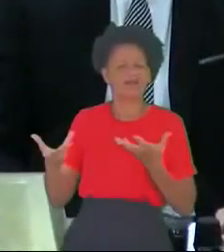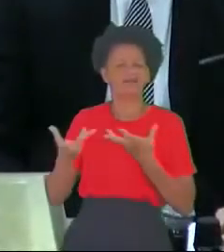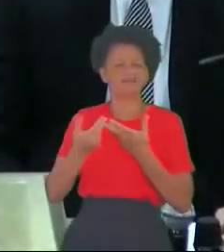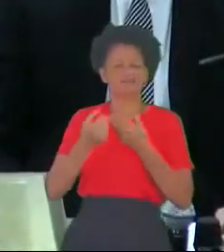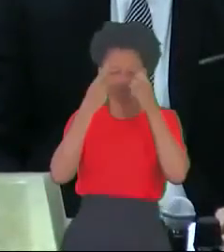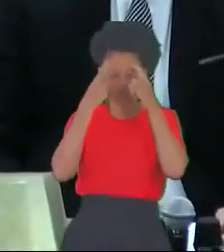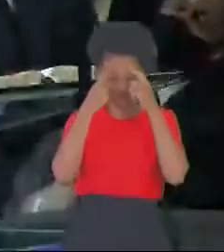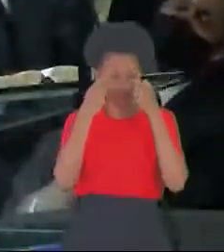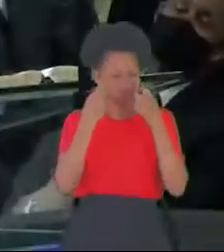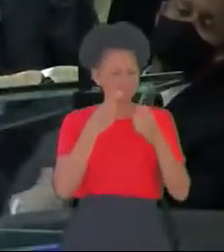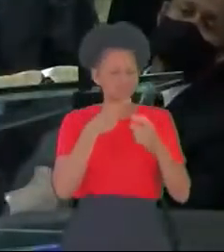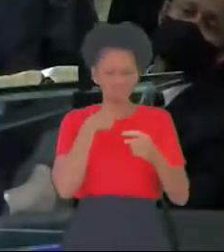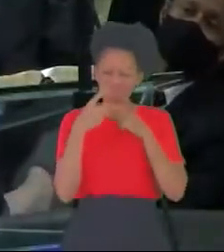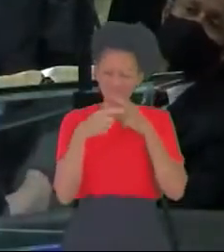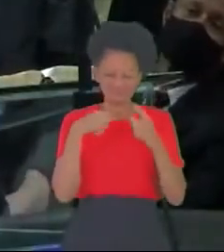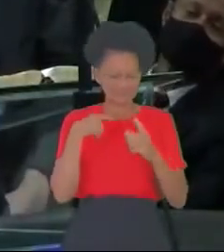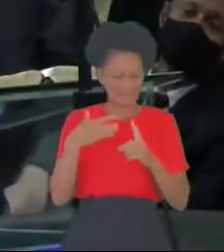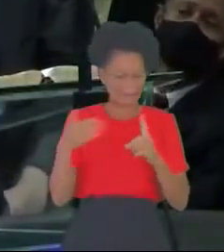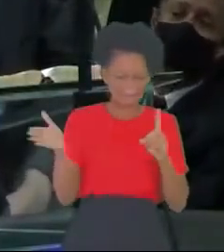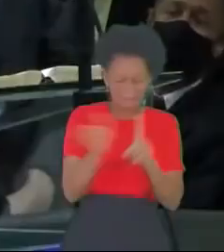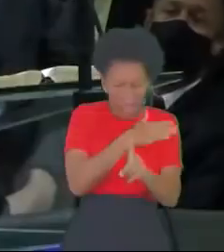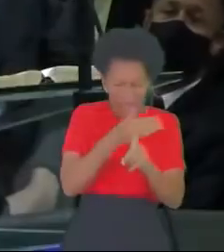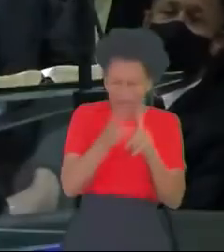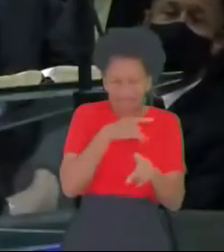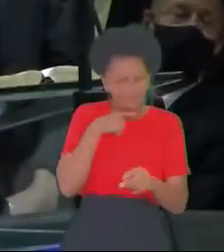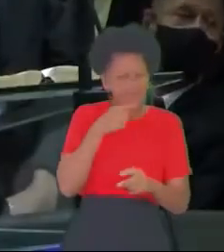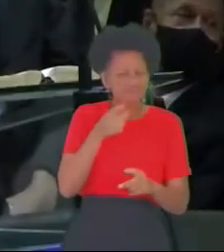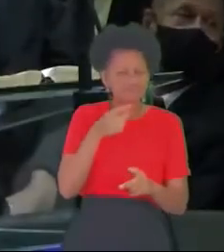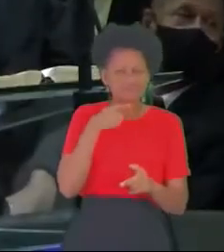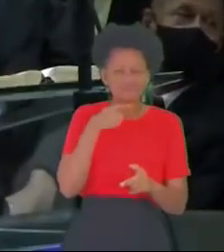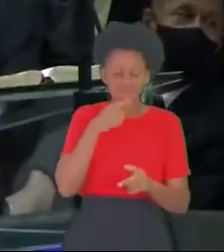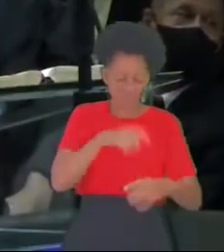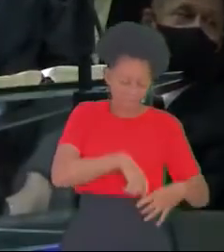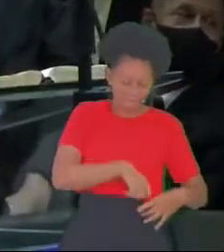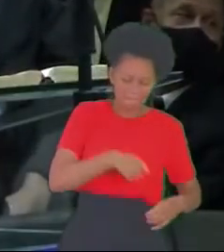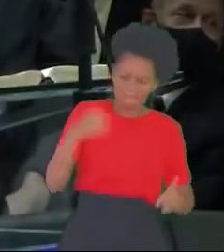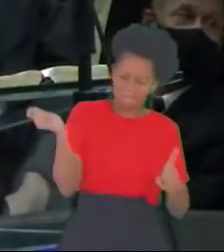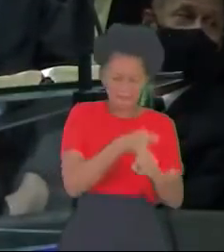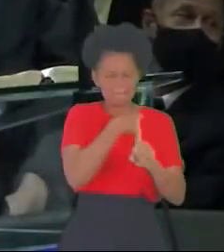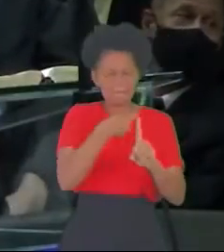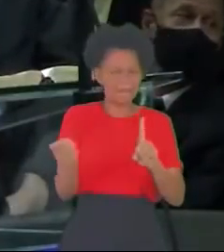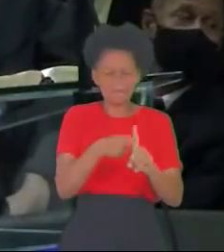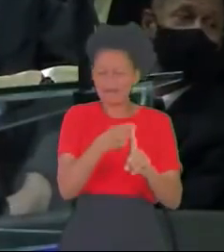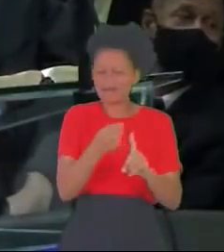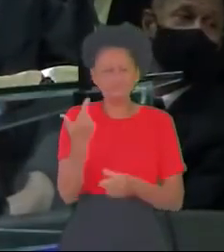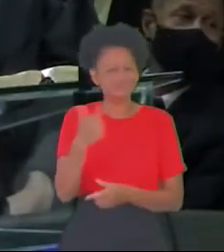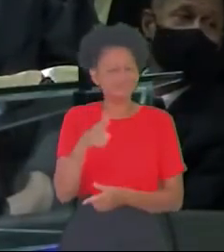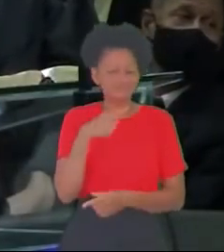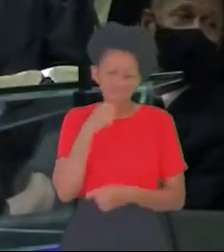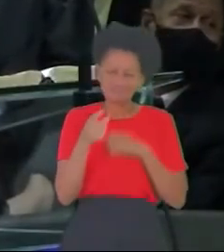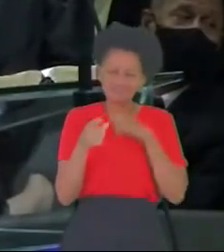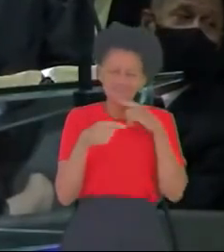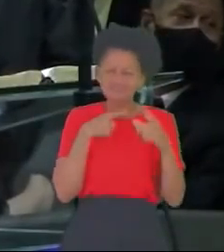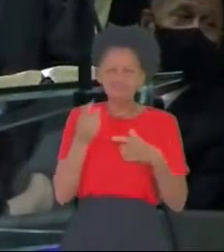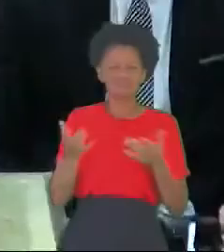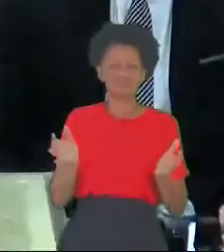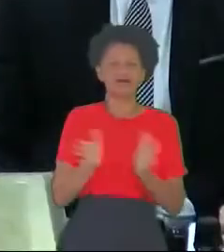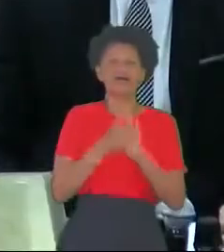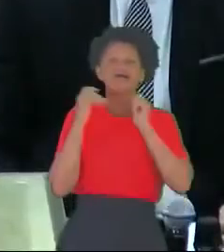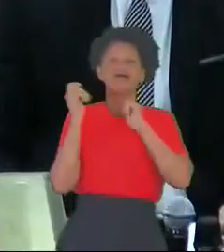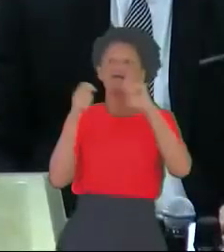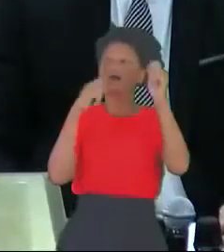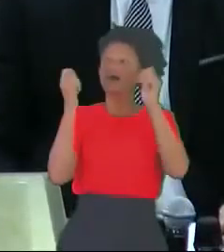Violência não adianta, cacete não adianta, tabica de cipó fogo não adianta. Aleluia, ele